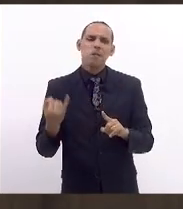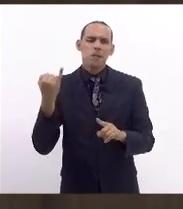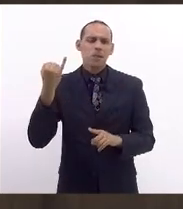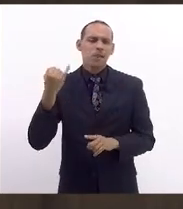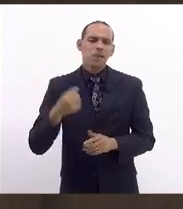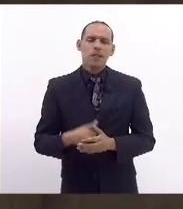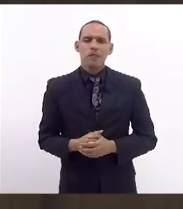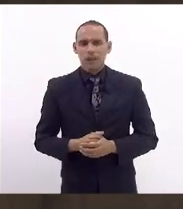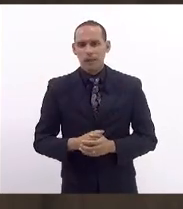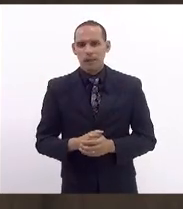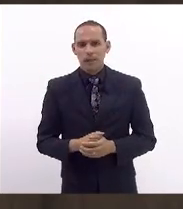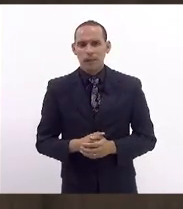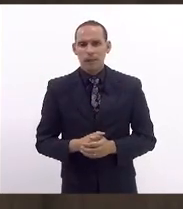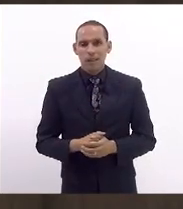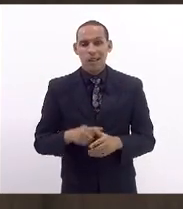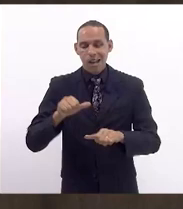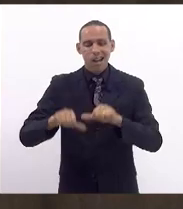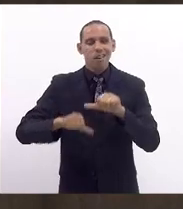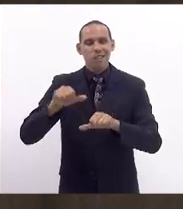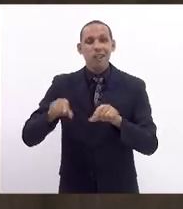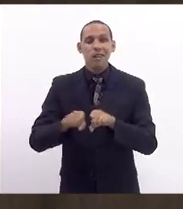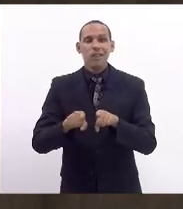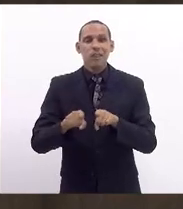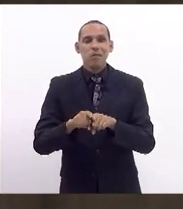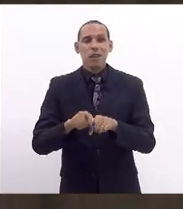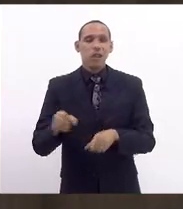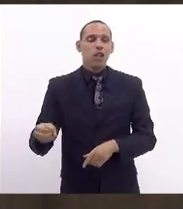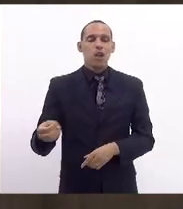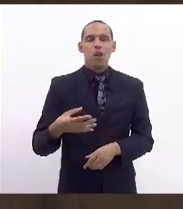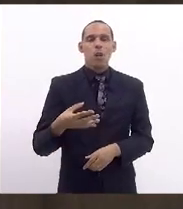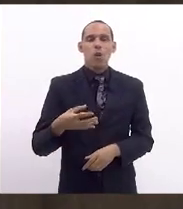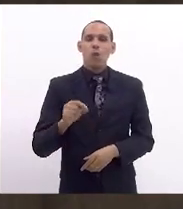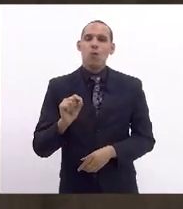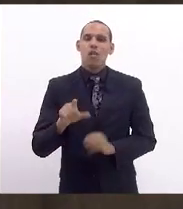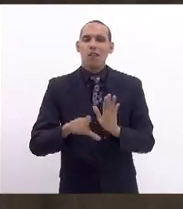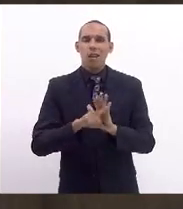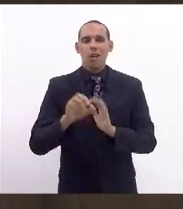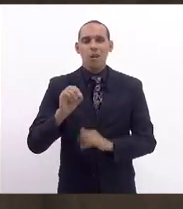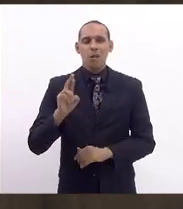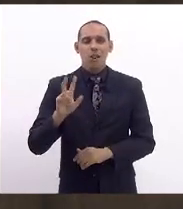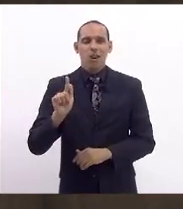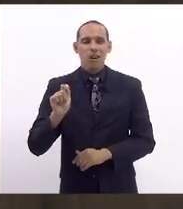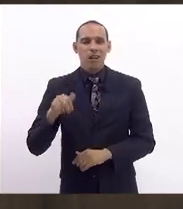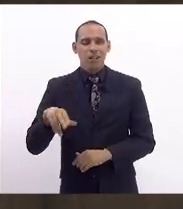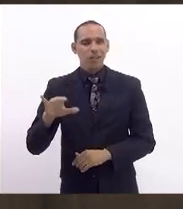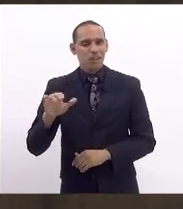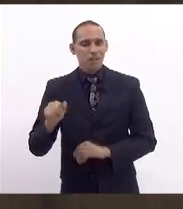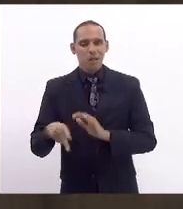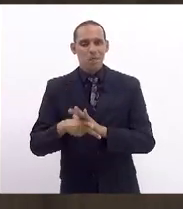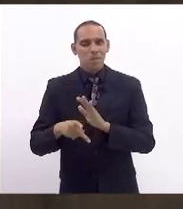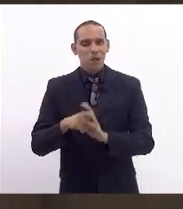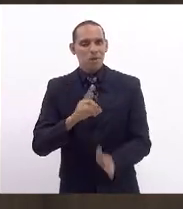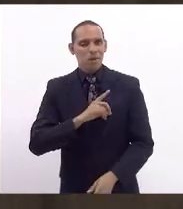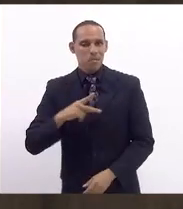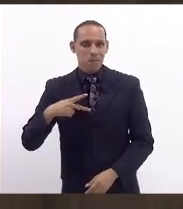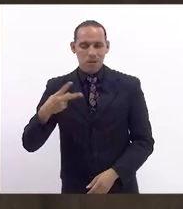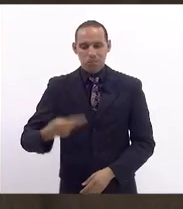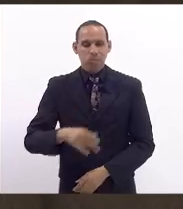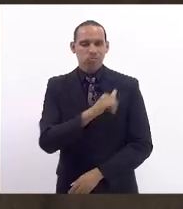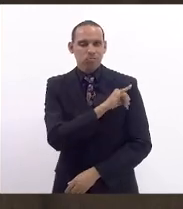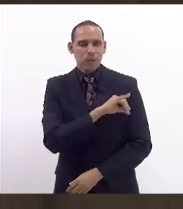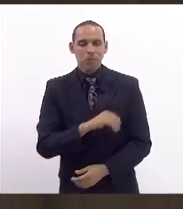porque altera e atualiza e a Lei Orgânica da Defensoria Pública do Estado do Rio de